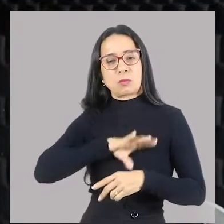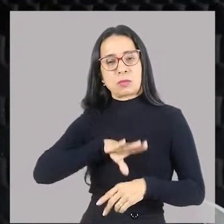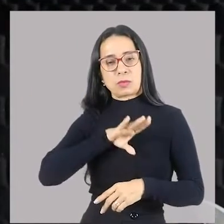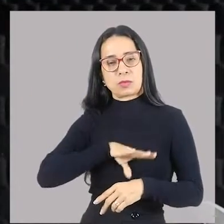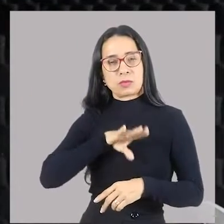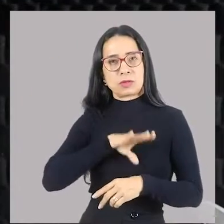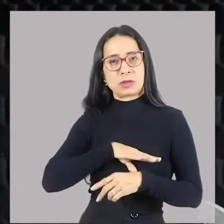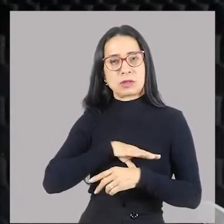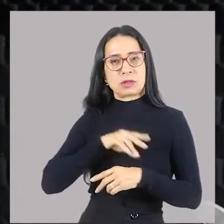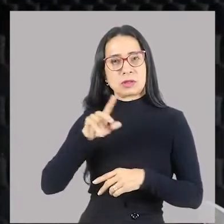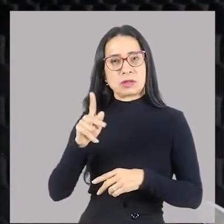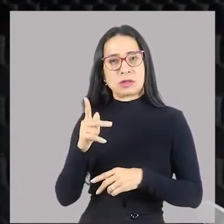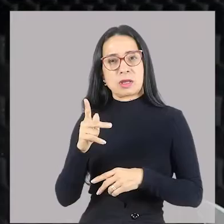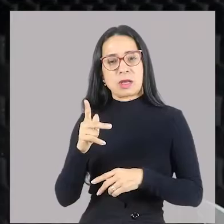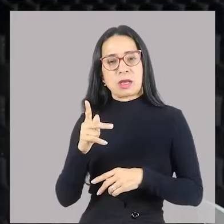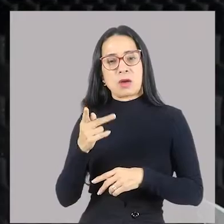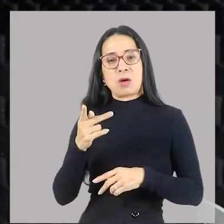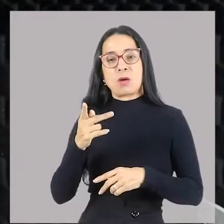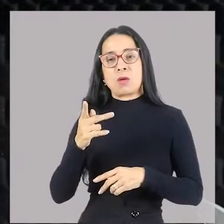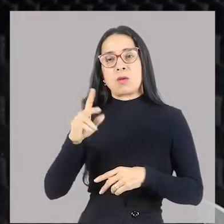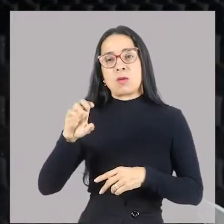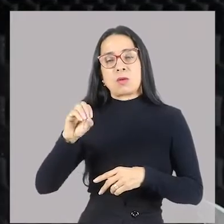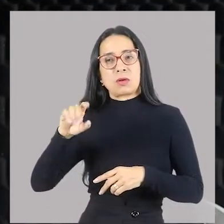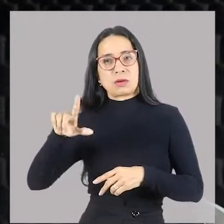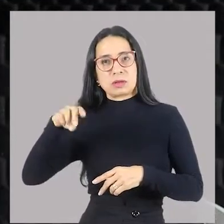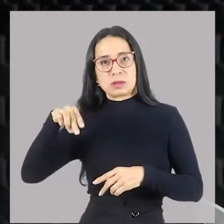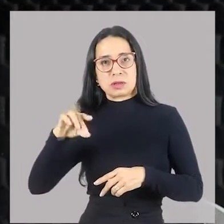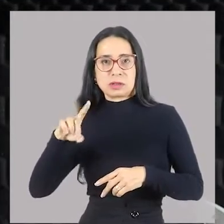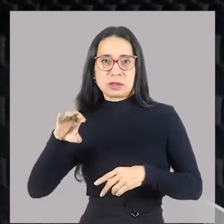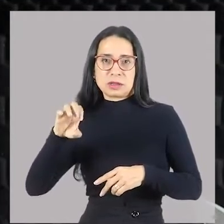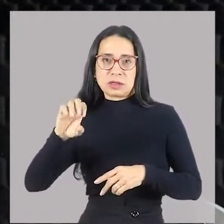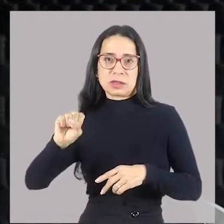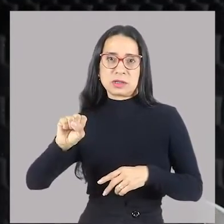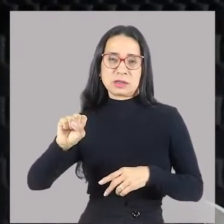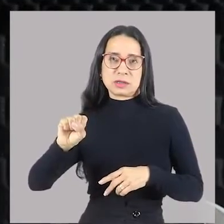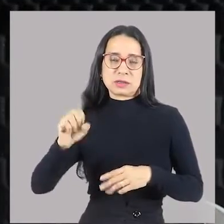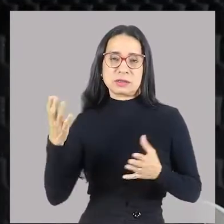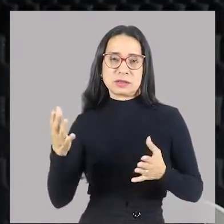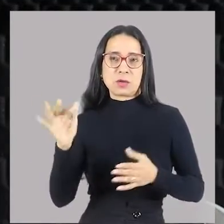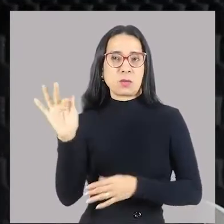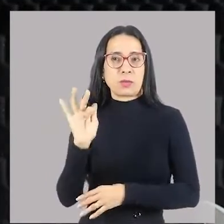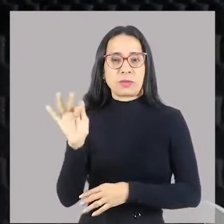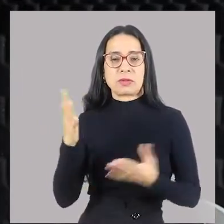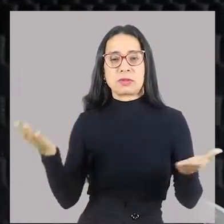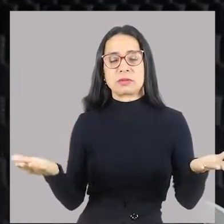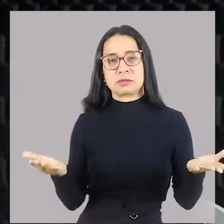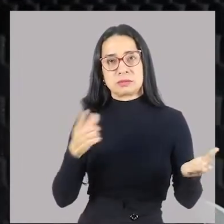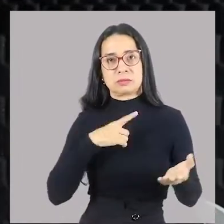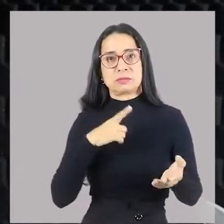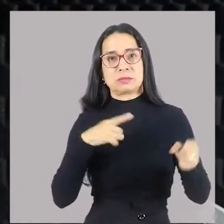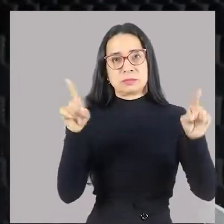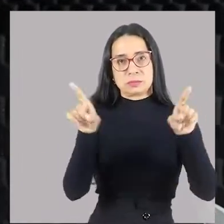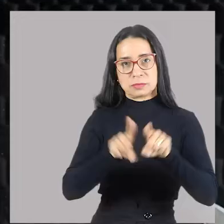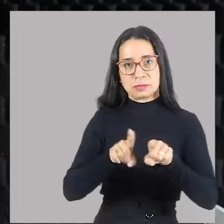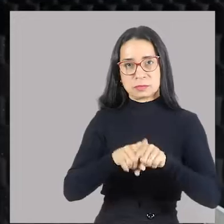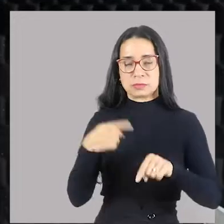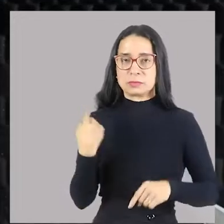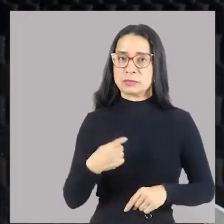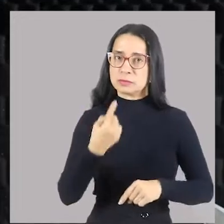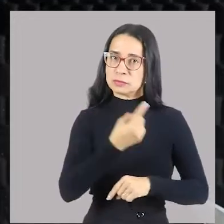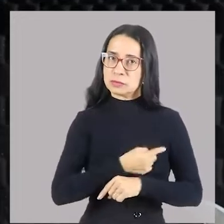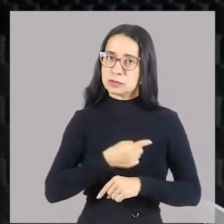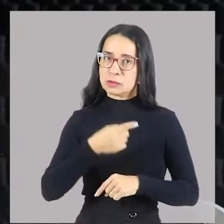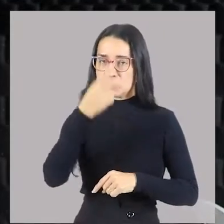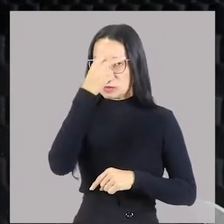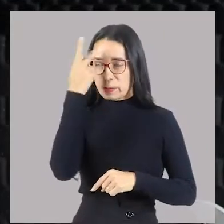os holandeses, né? O mito da colonização francesa, né? Nós também temos os nossos